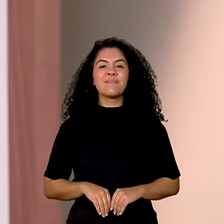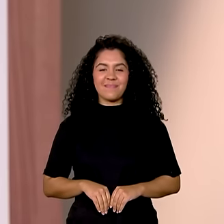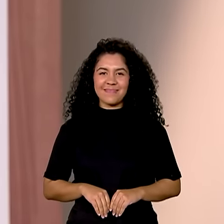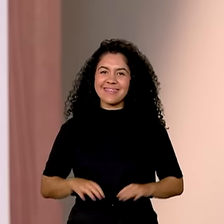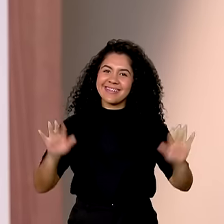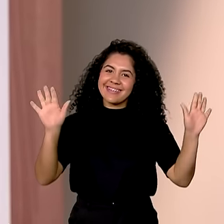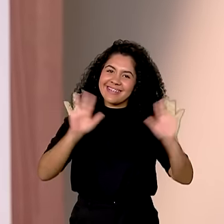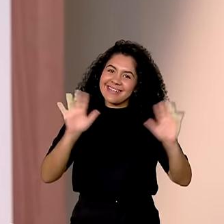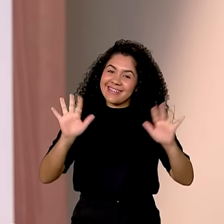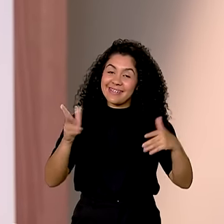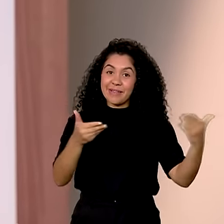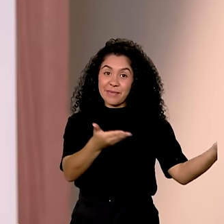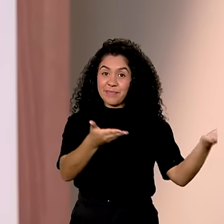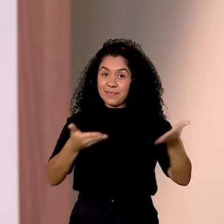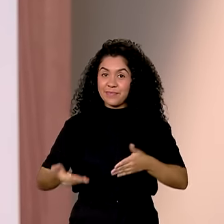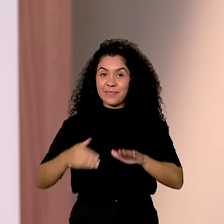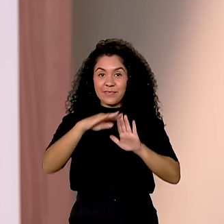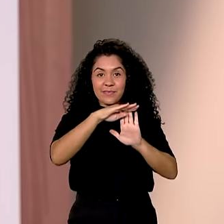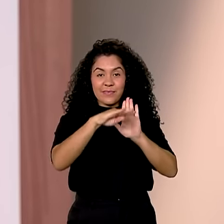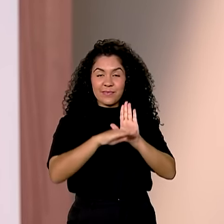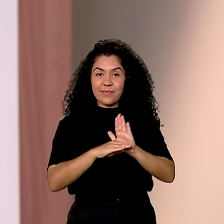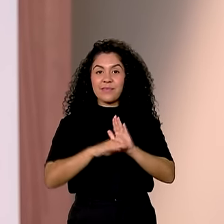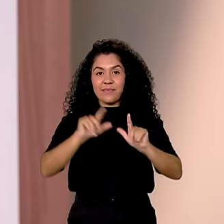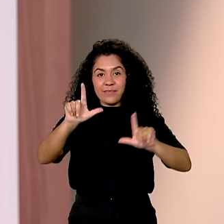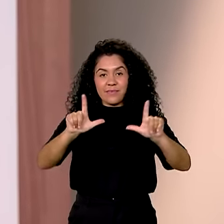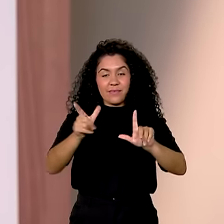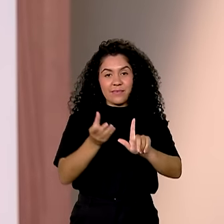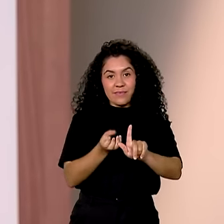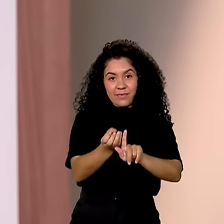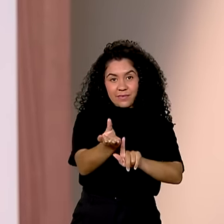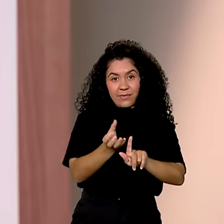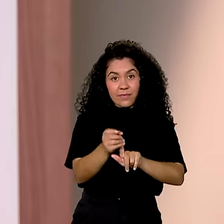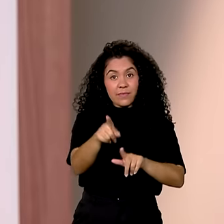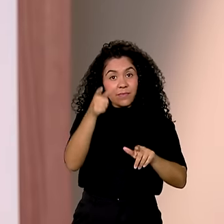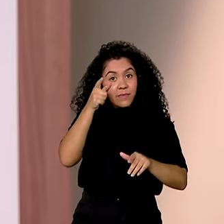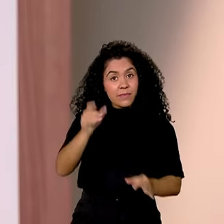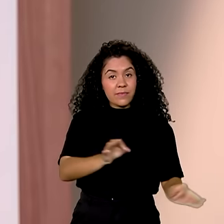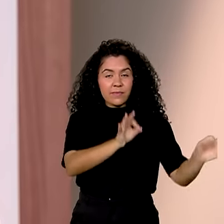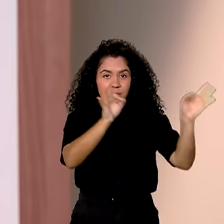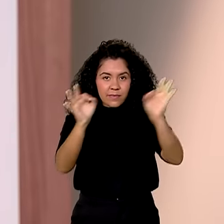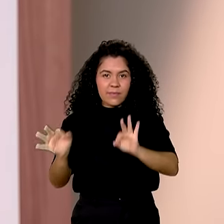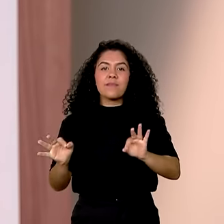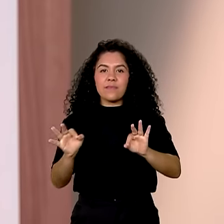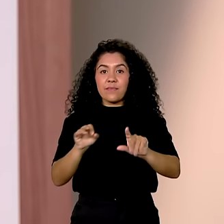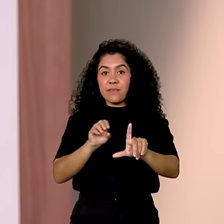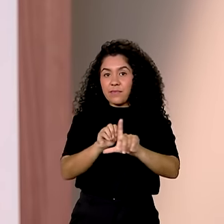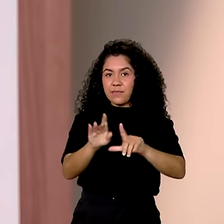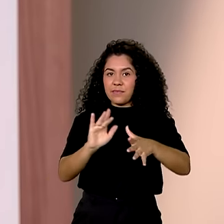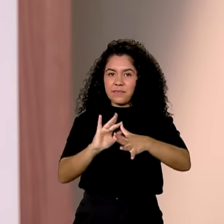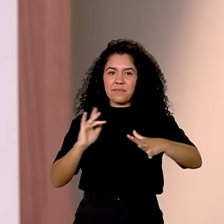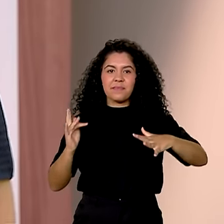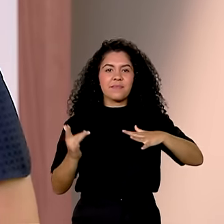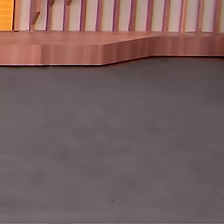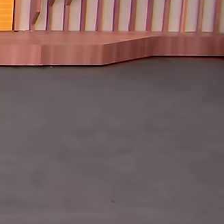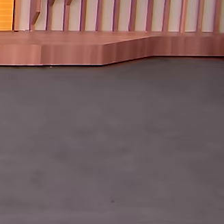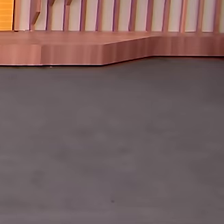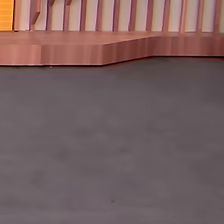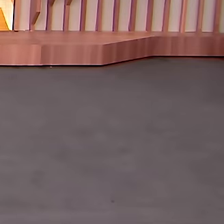Olá, seja muito bem-vindo ao Canal GOV. Lembrando que você pode nos acompanhar também ao vivo pelas nossas redes sociais.